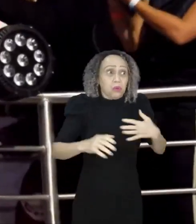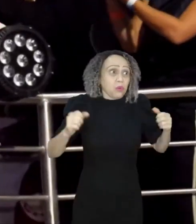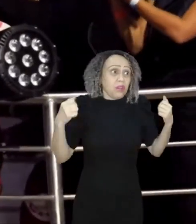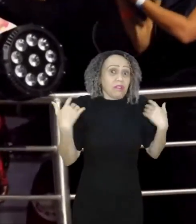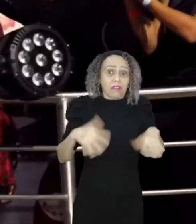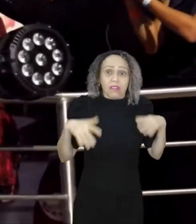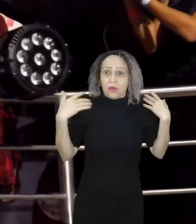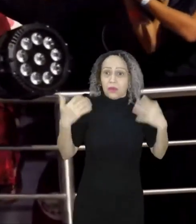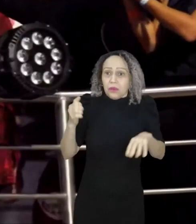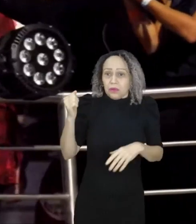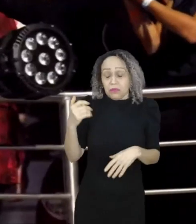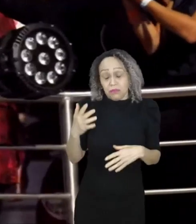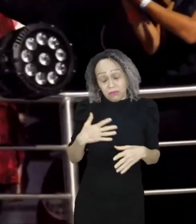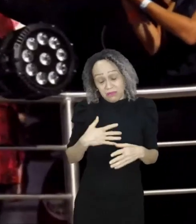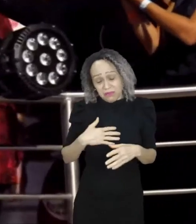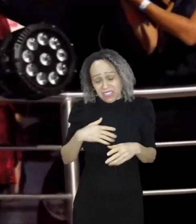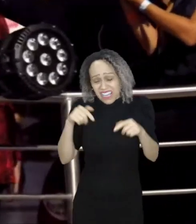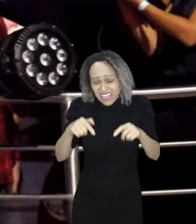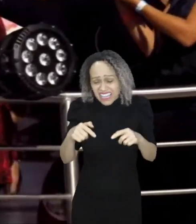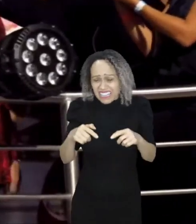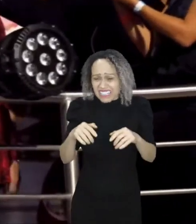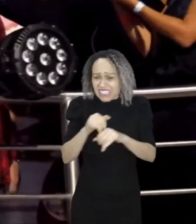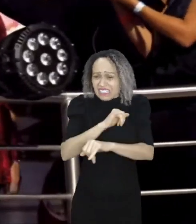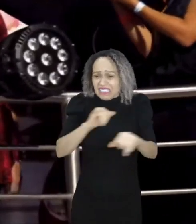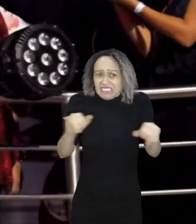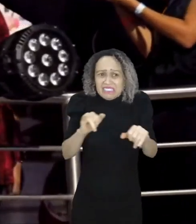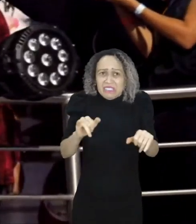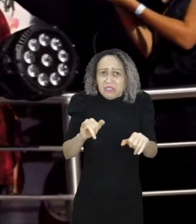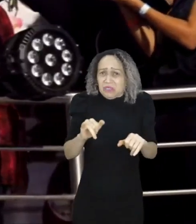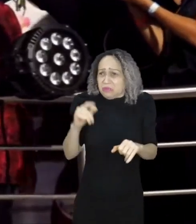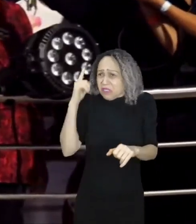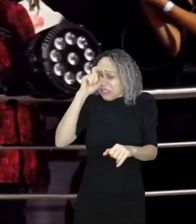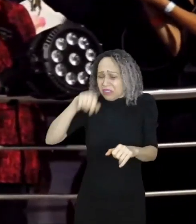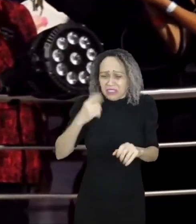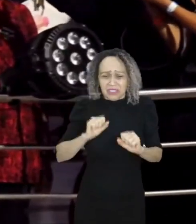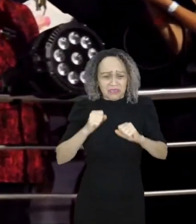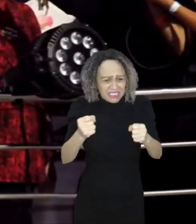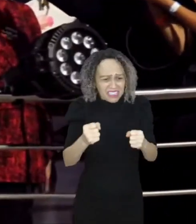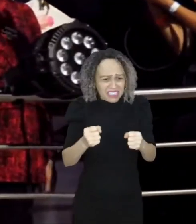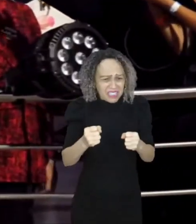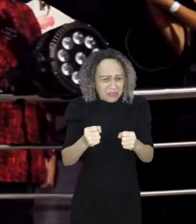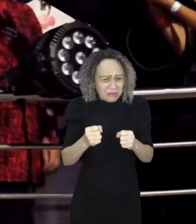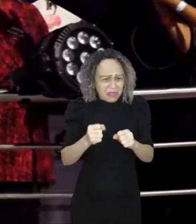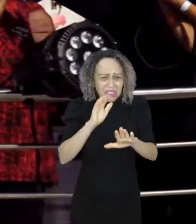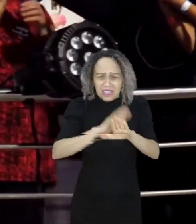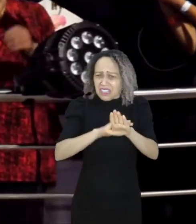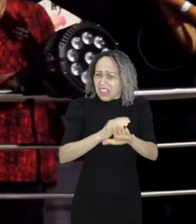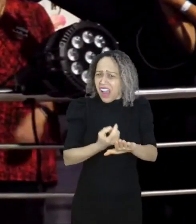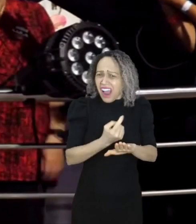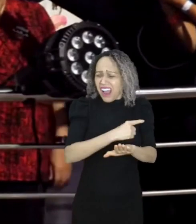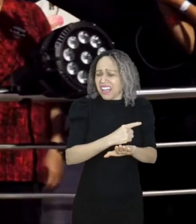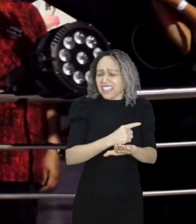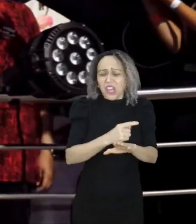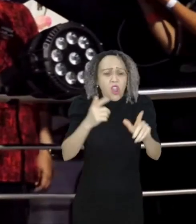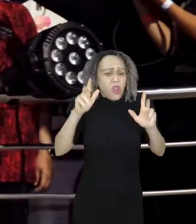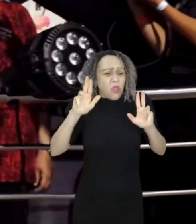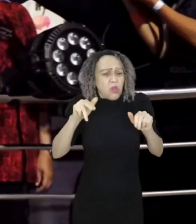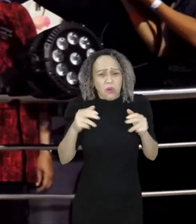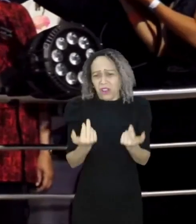que eu enfrentei. Nunca na minha vida nós enfrentamos uma batalha em que o